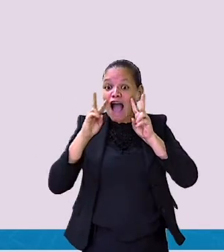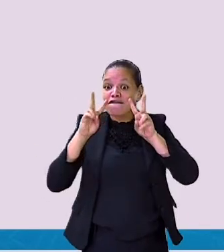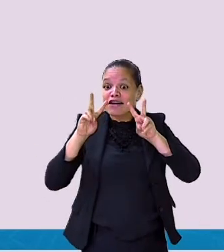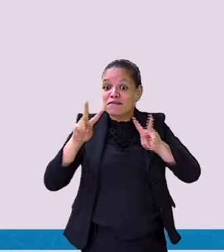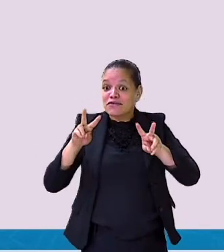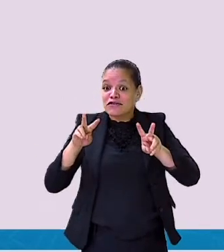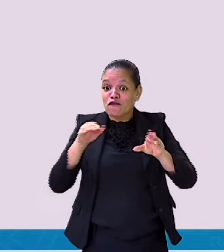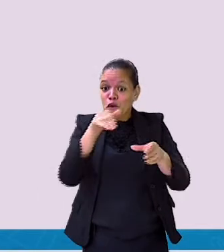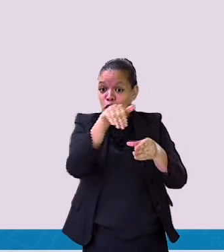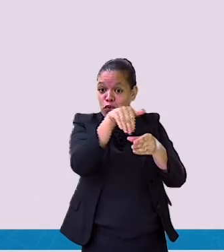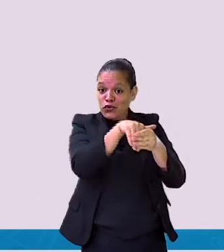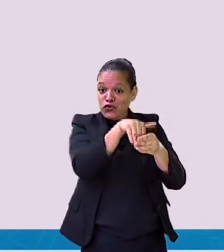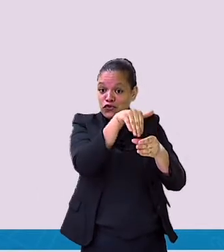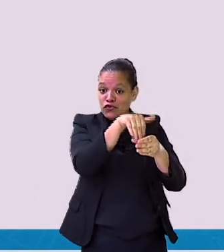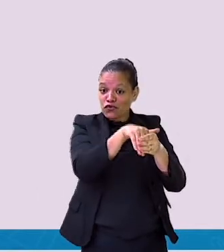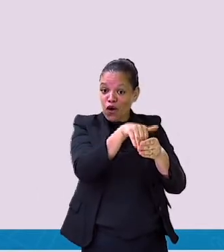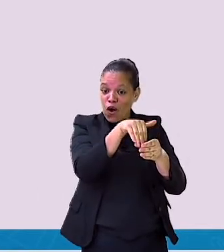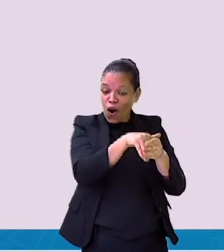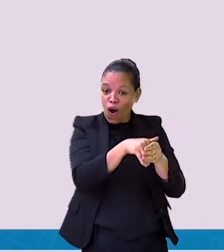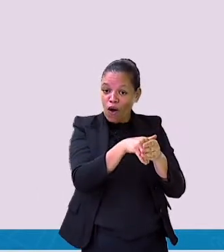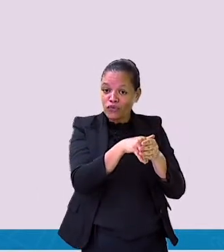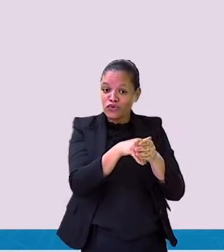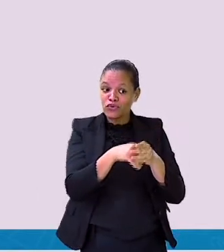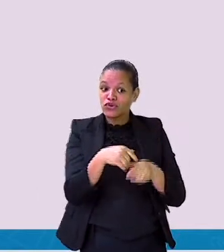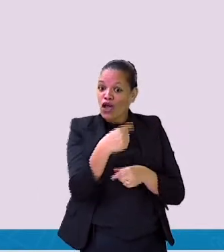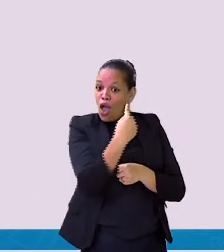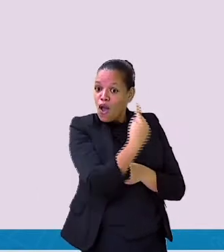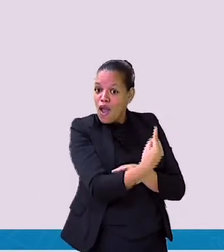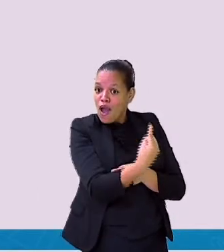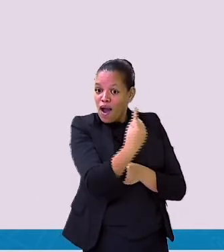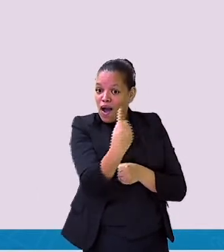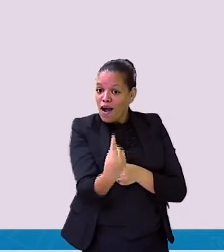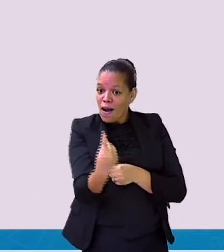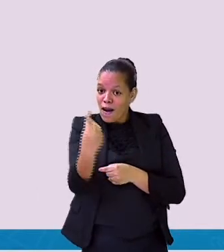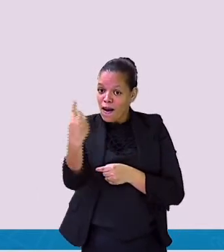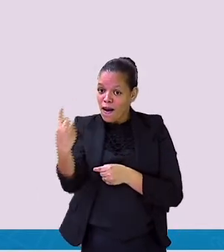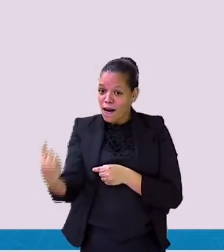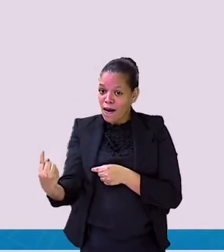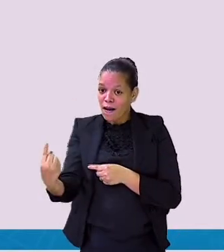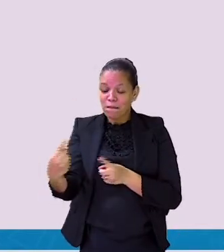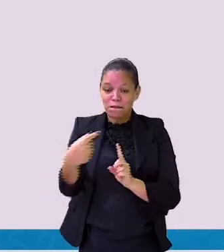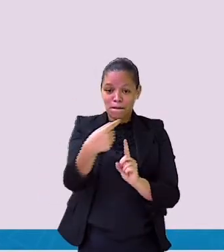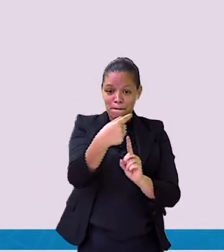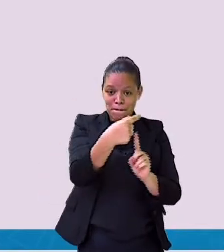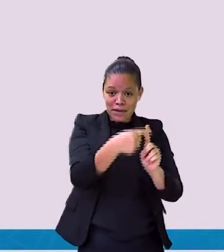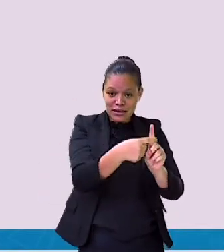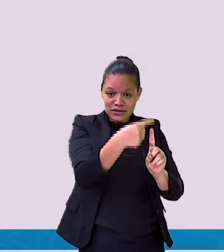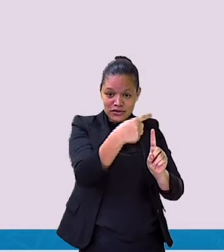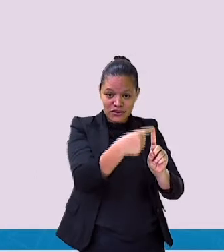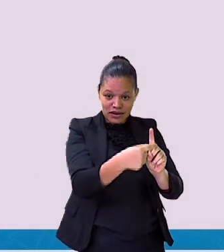representou toda essa pesquisa, depois que ela organizou numa tabela, ela representou num gráfico, só que